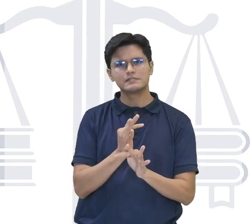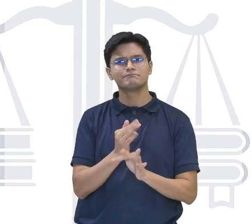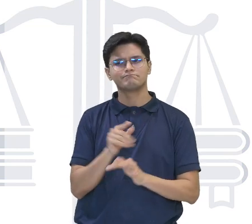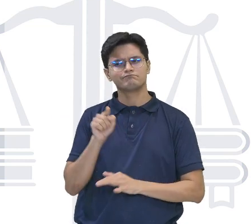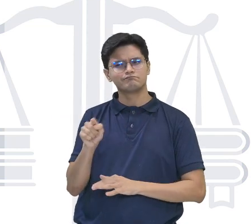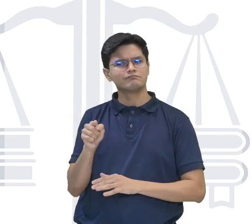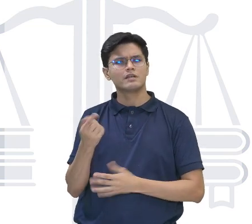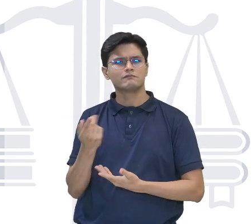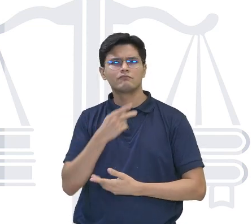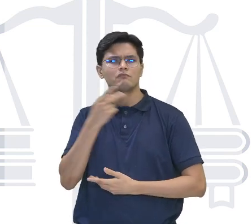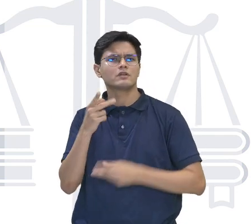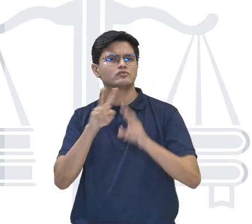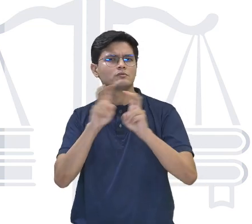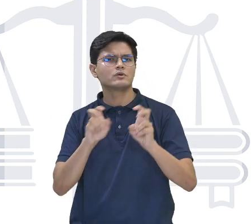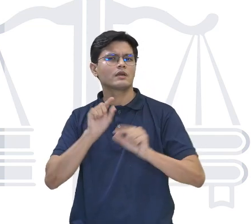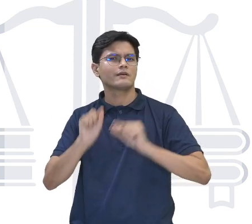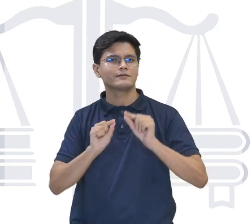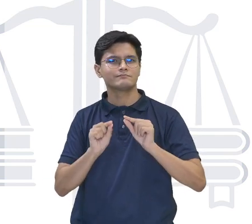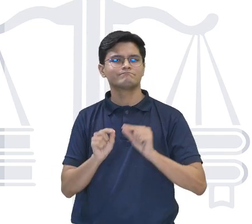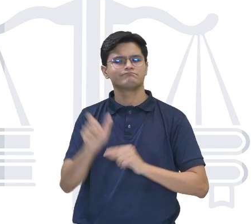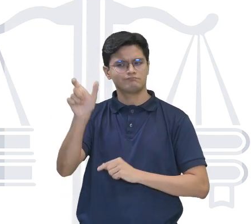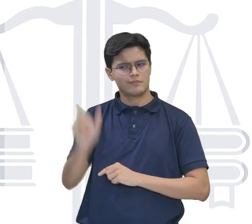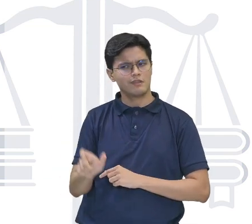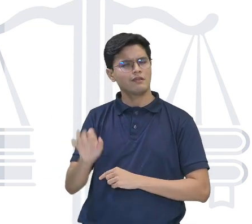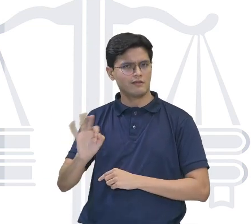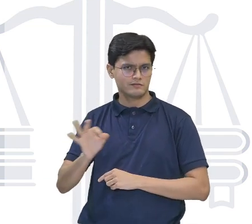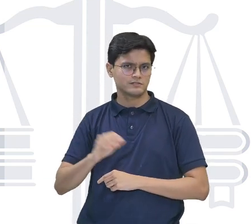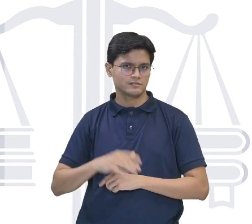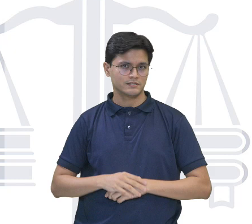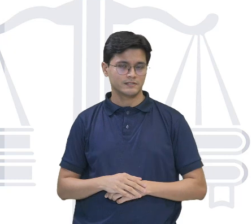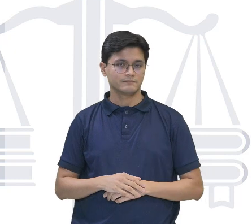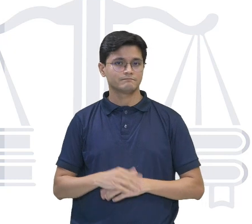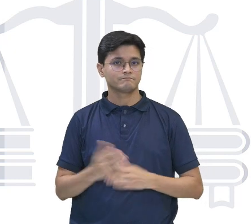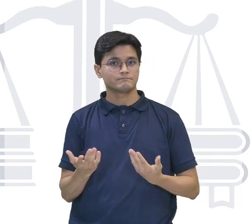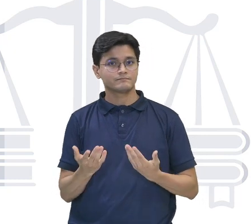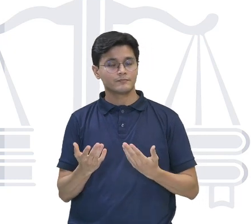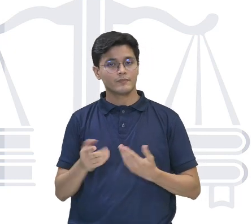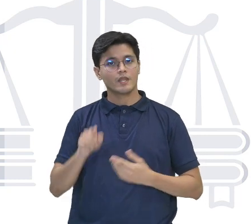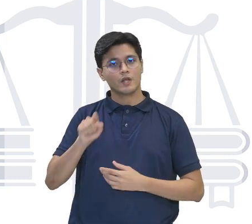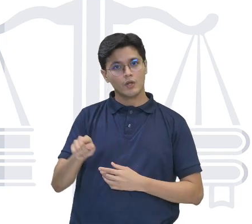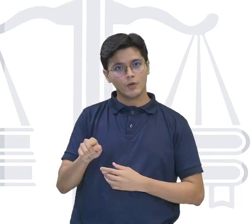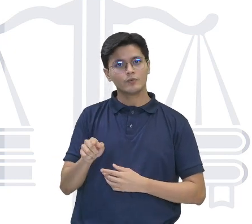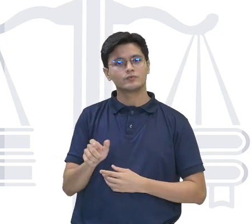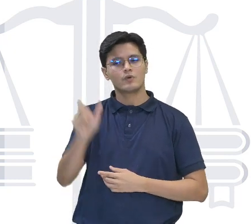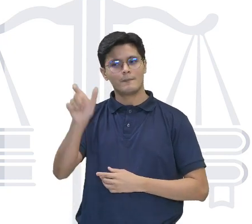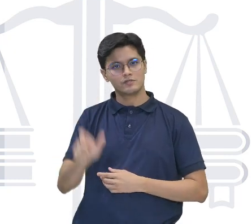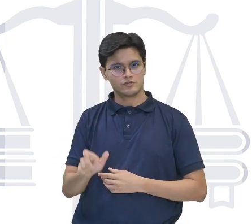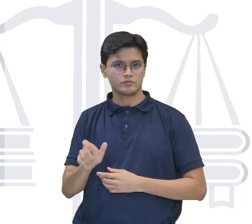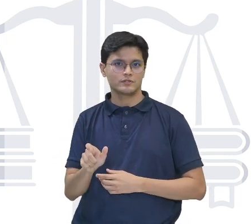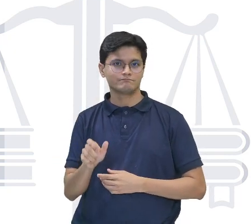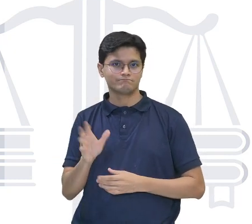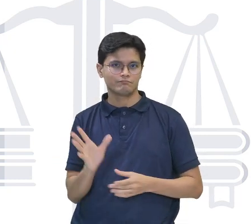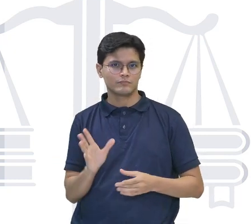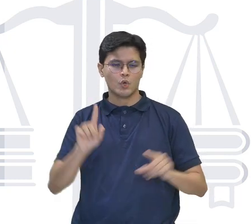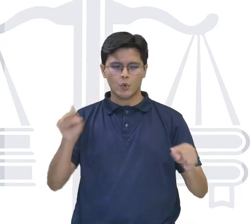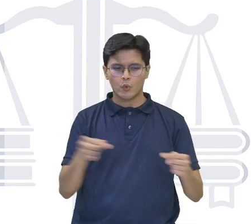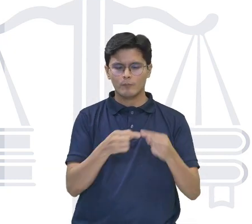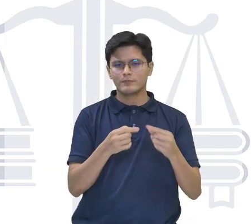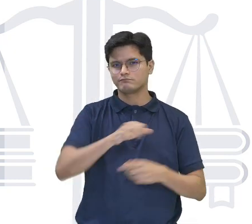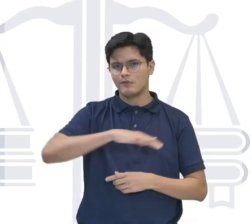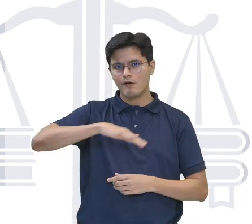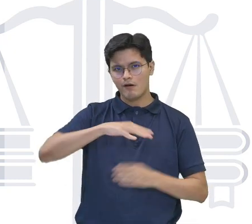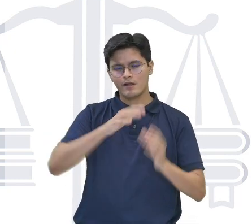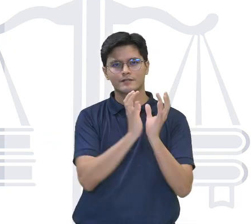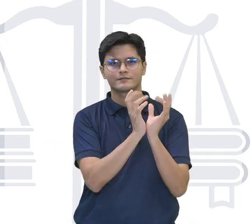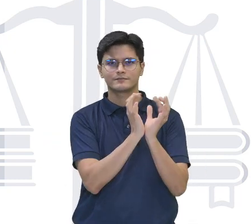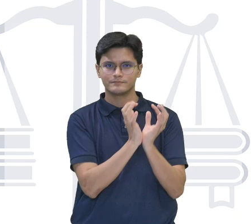Né? E essa variável pessoa, dentro do conhecimento metacognitivo, ela diz o seguinte, né? Que